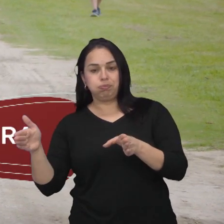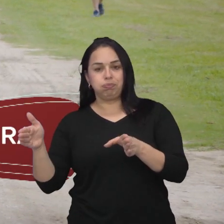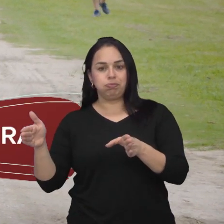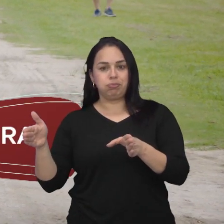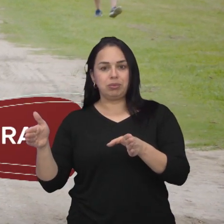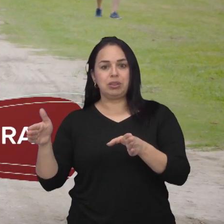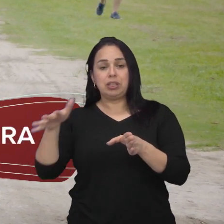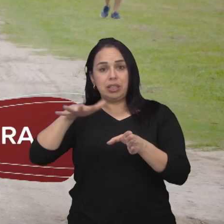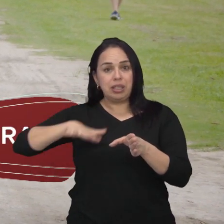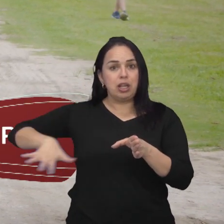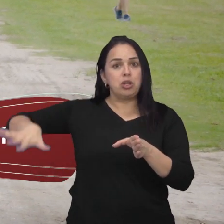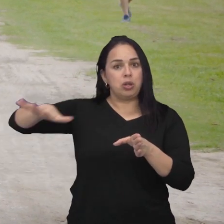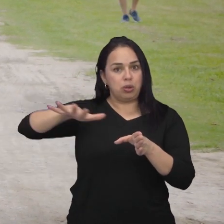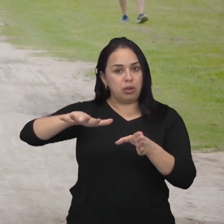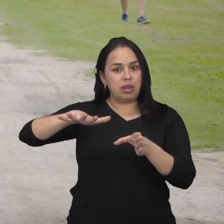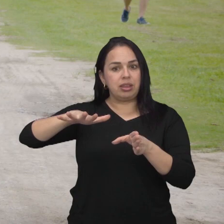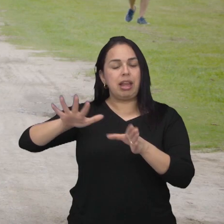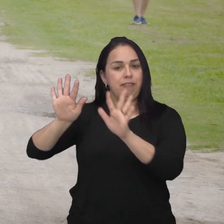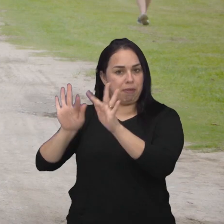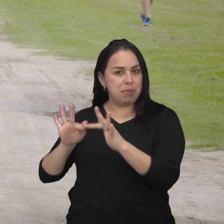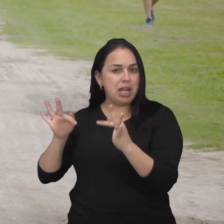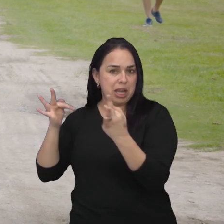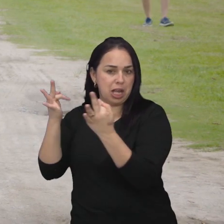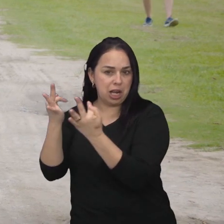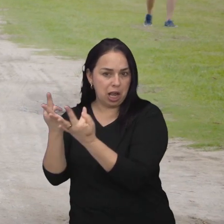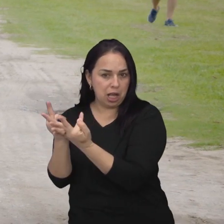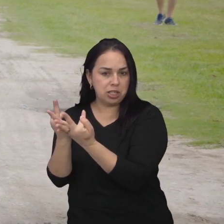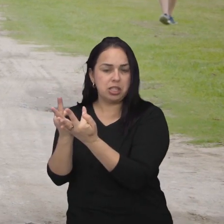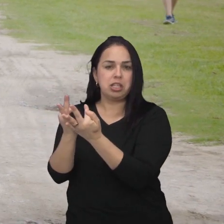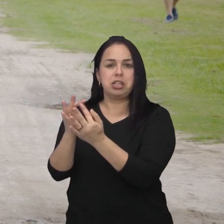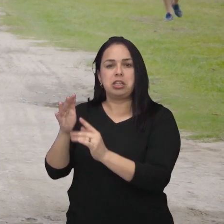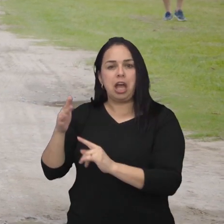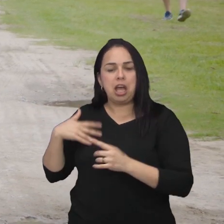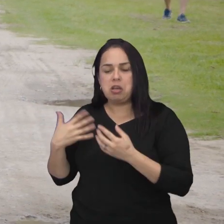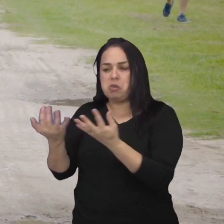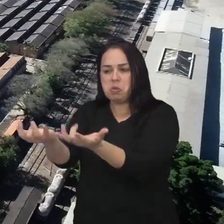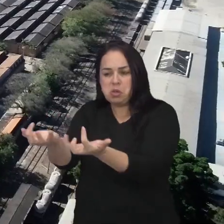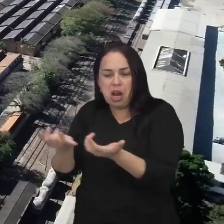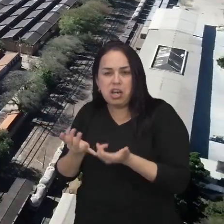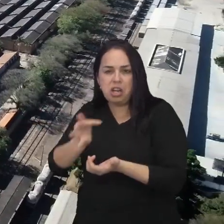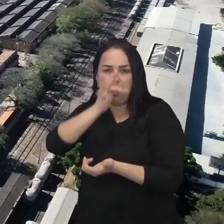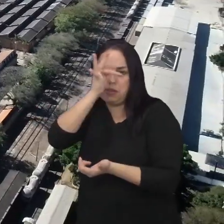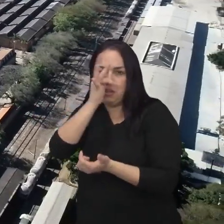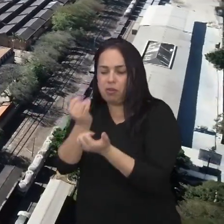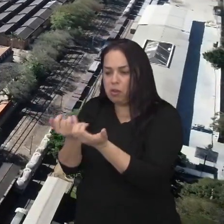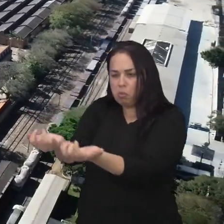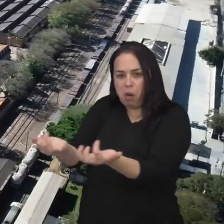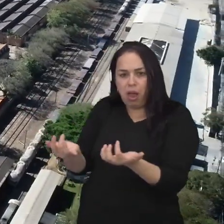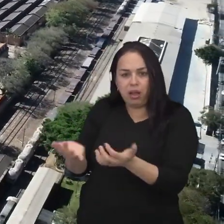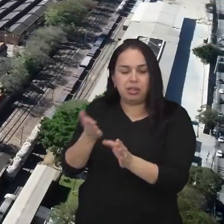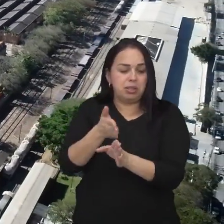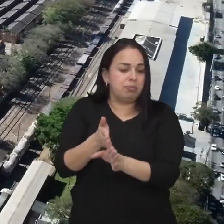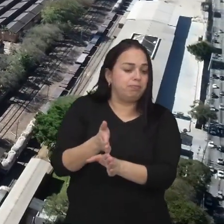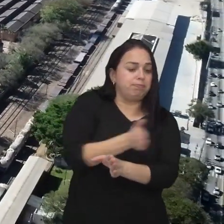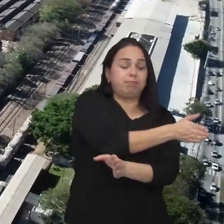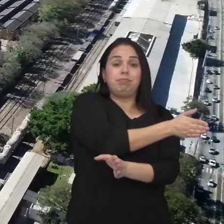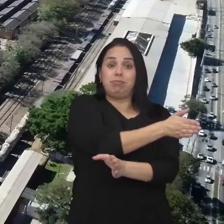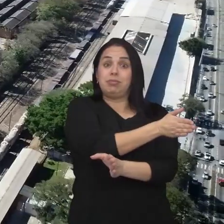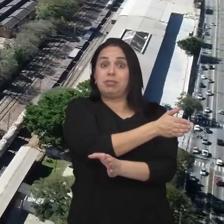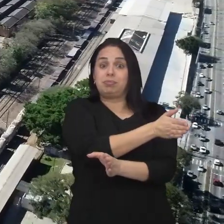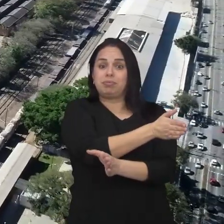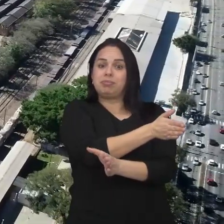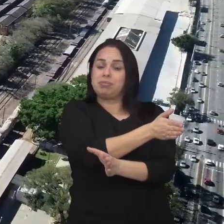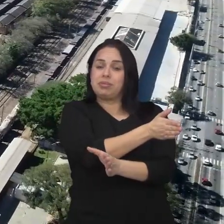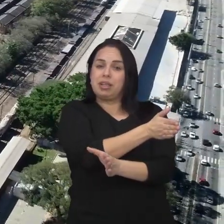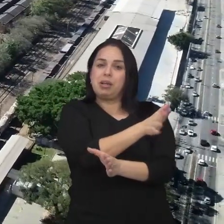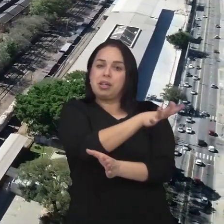ficava para as instalações, vamos chamar, familiares. São os jardins, a residência, os gramados. E essa margem à